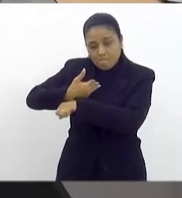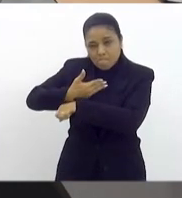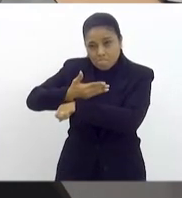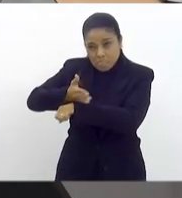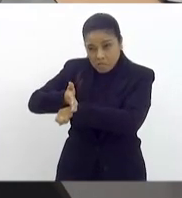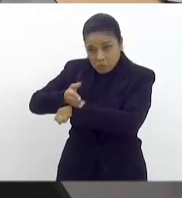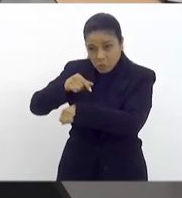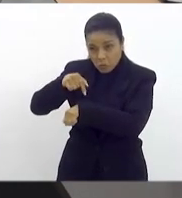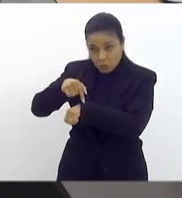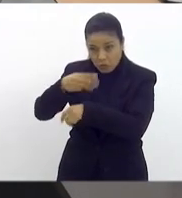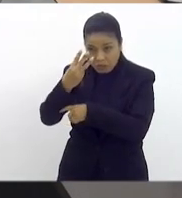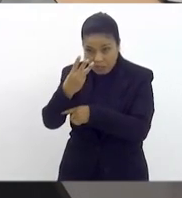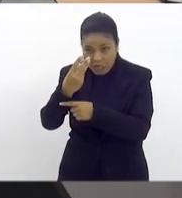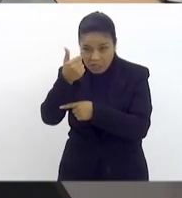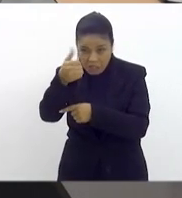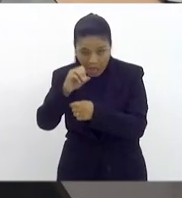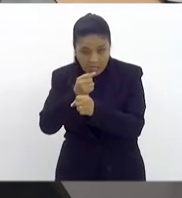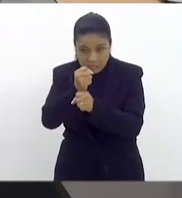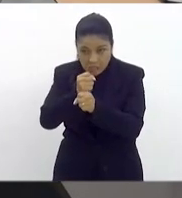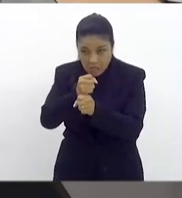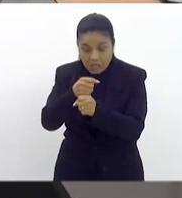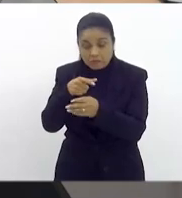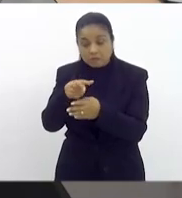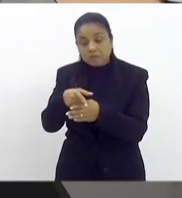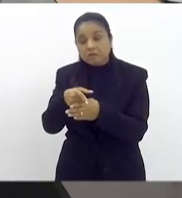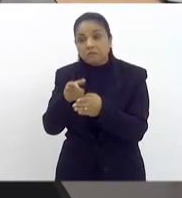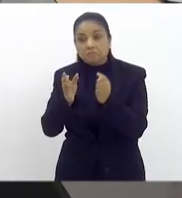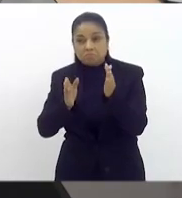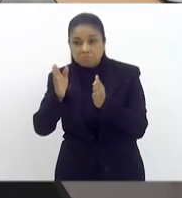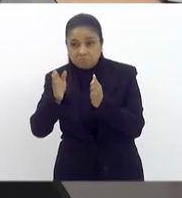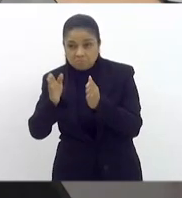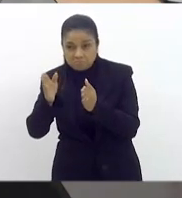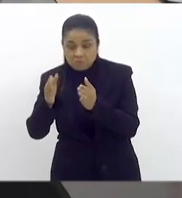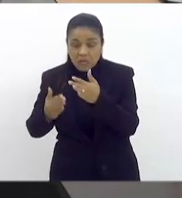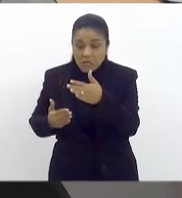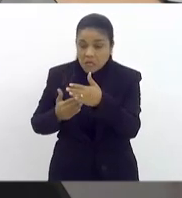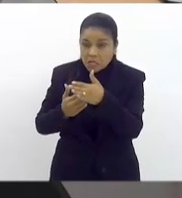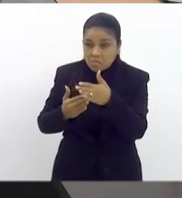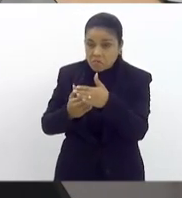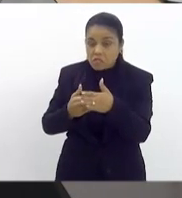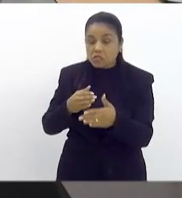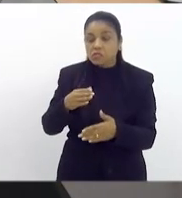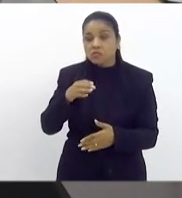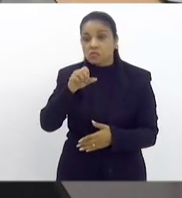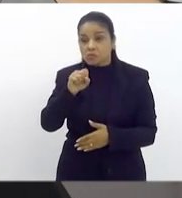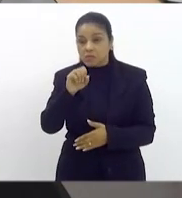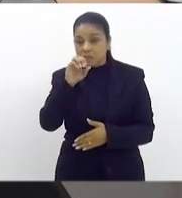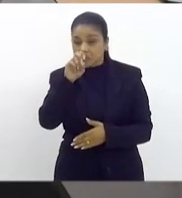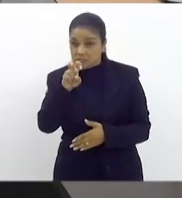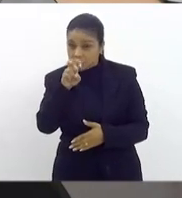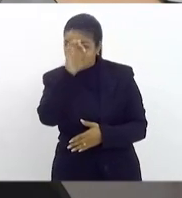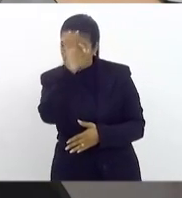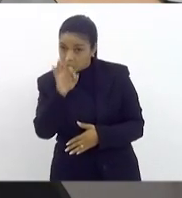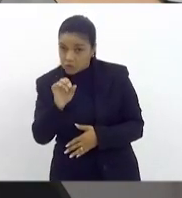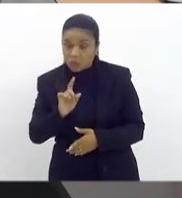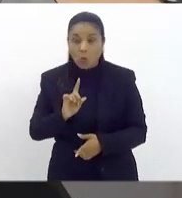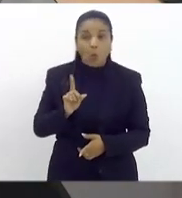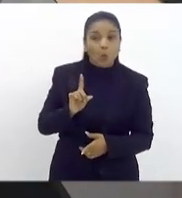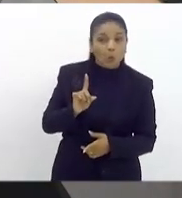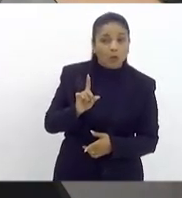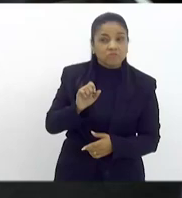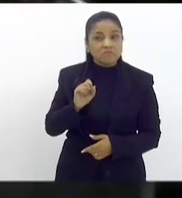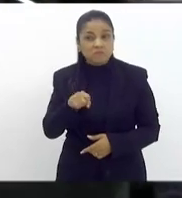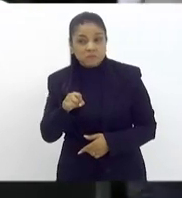estão dentro desse percentual limitador de 85% ou não?